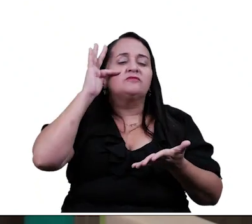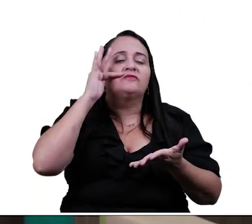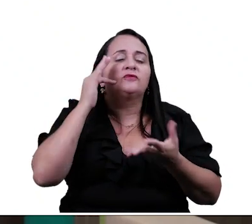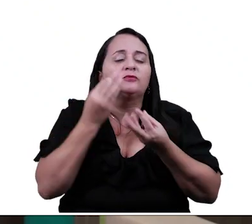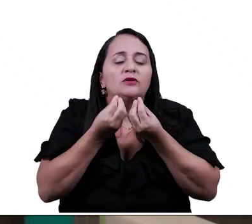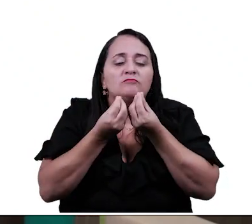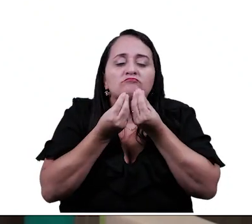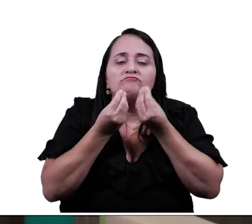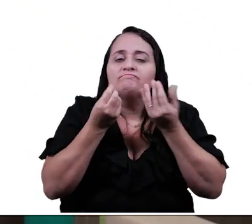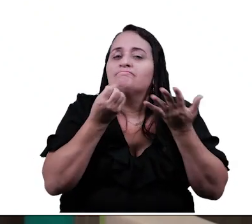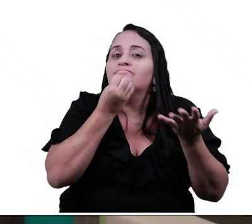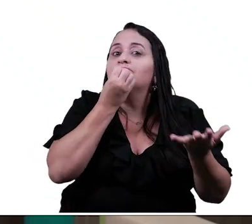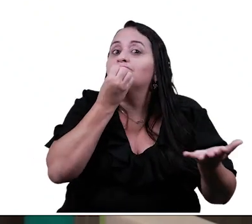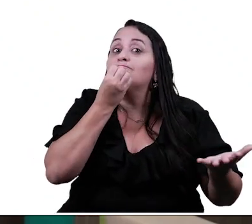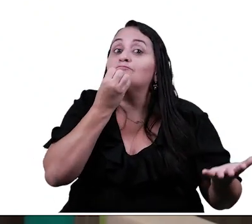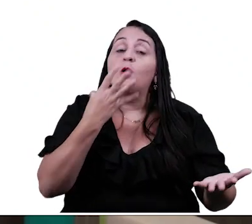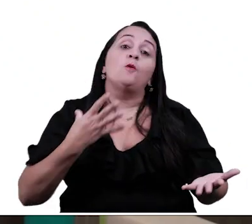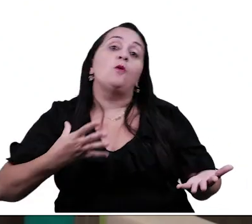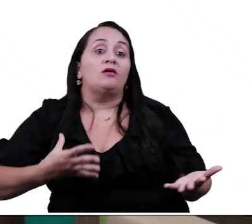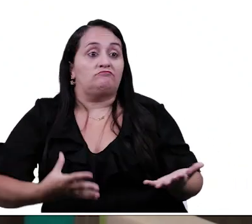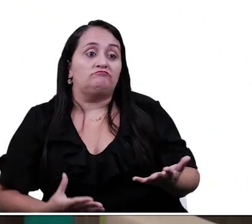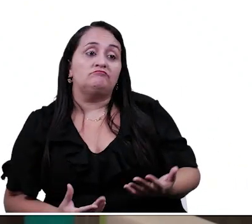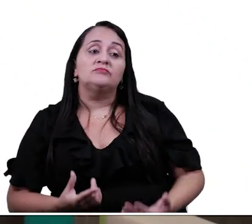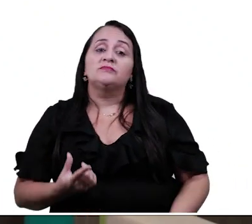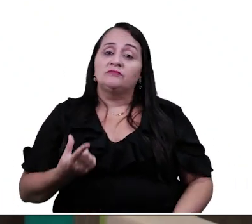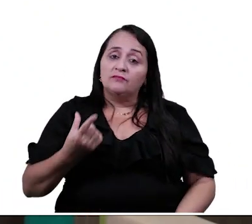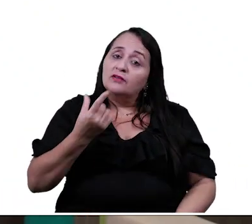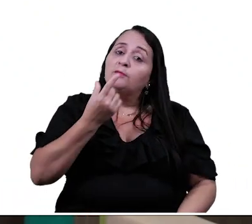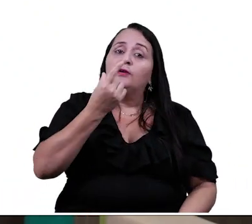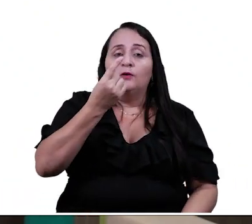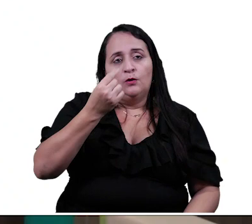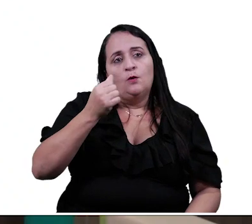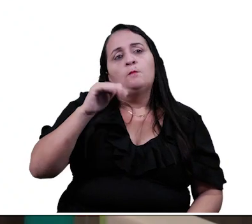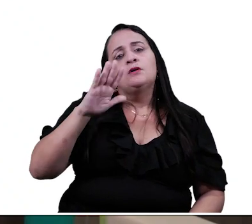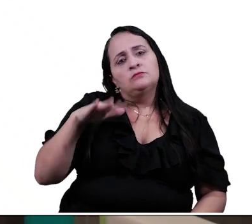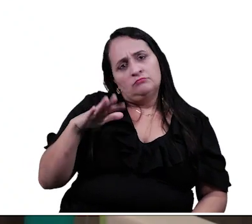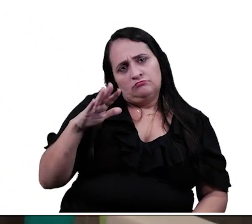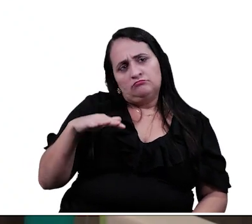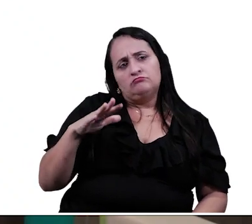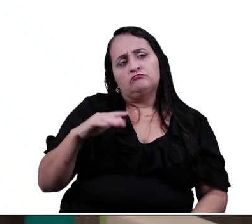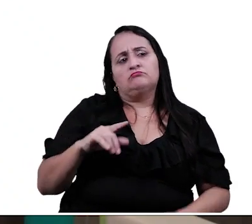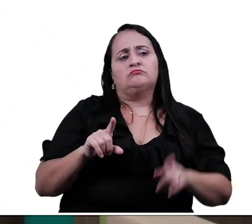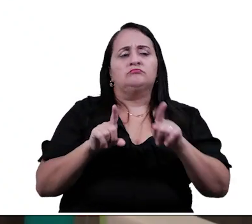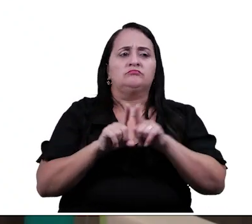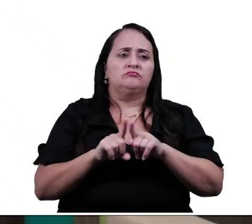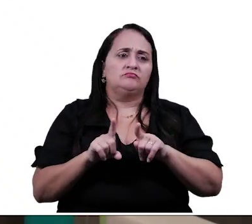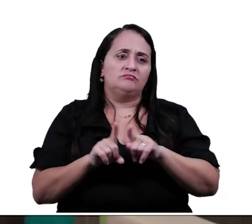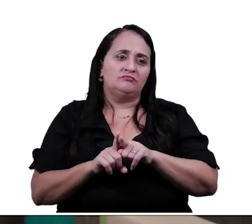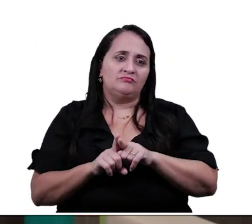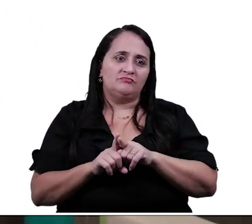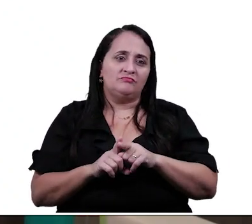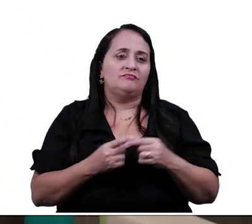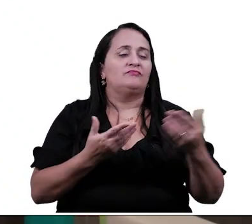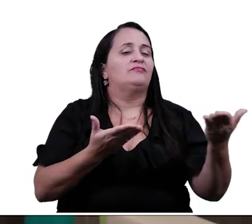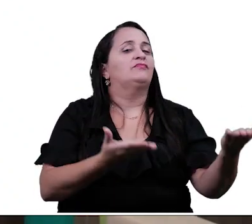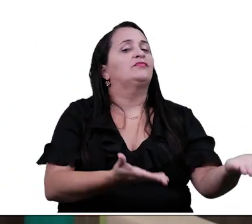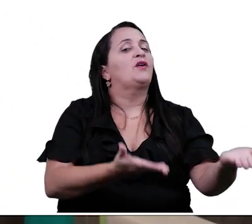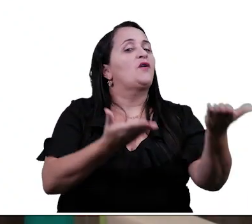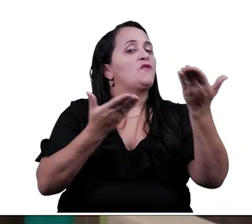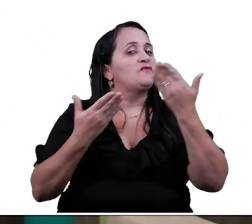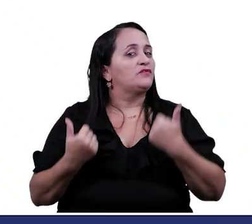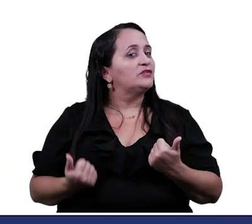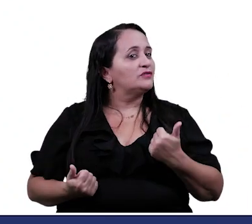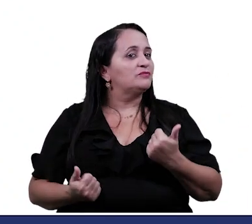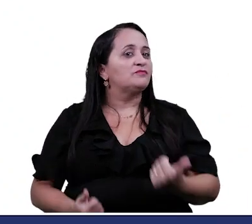né? Muita coisa mesmo com precinho bacana também. Então, te convido